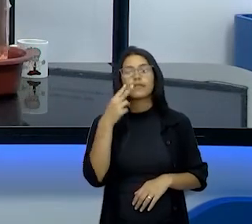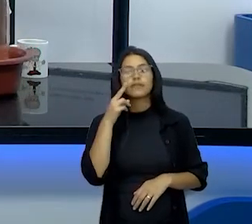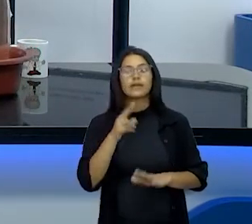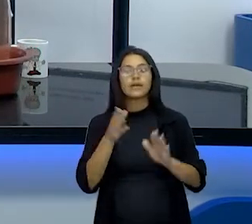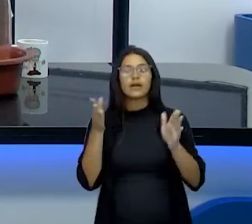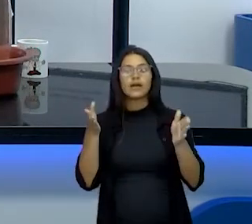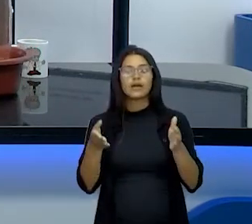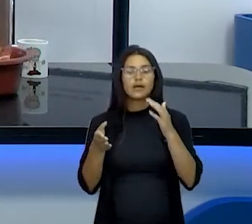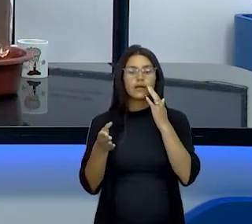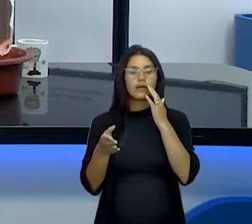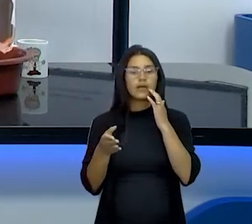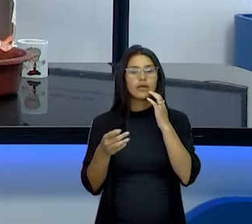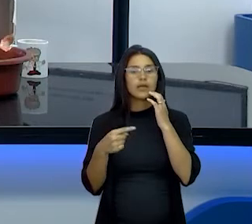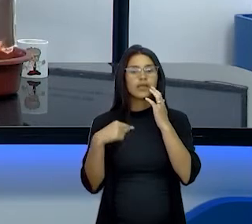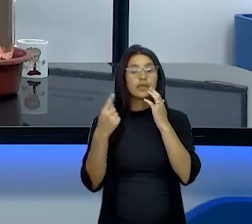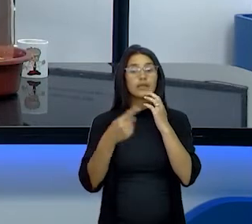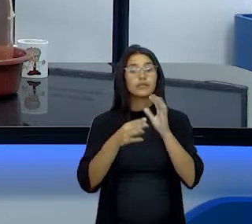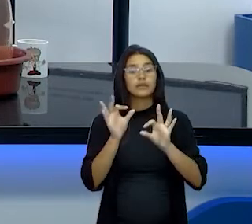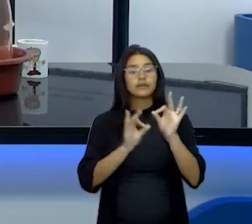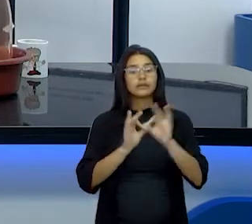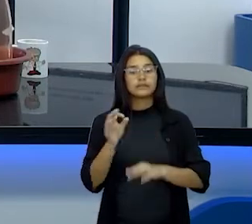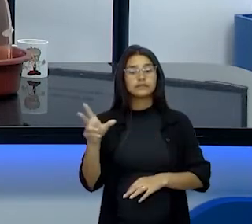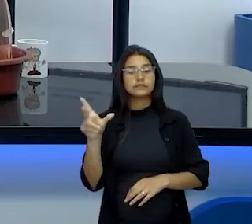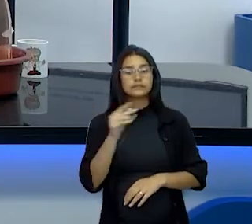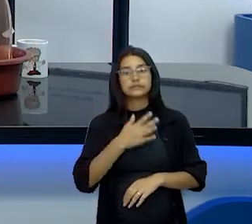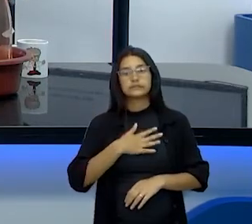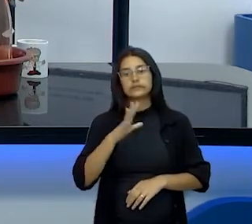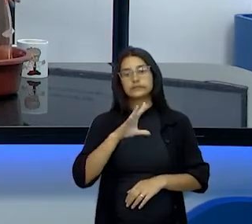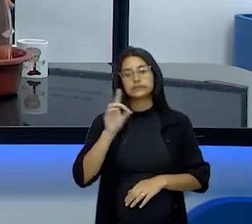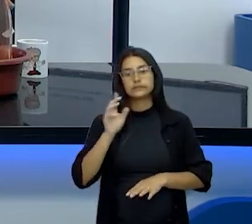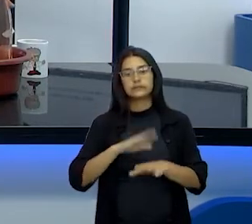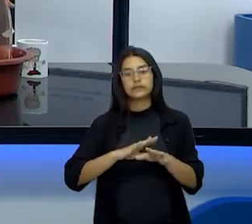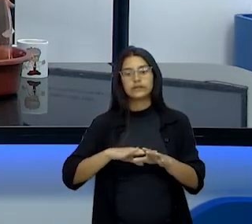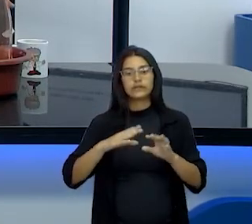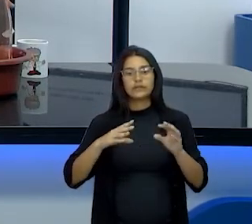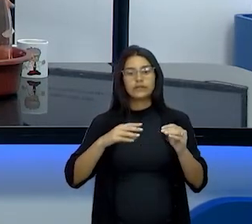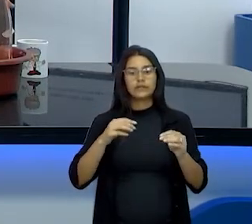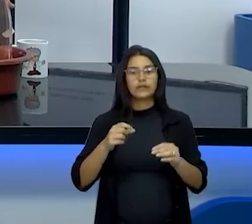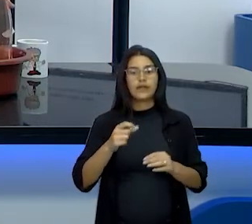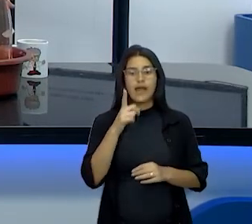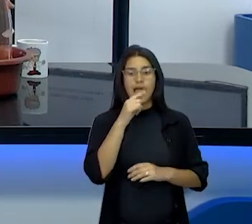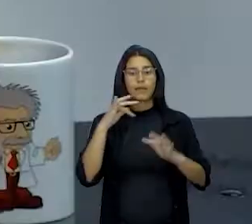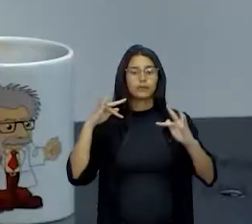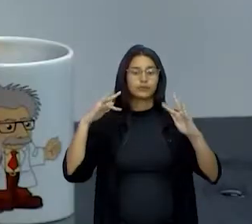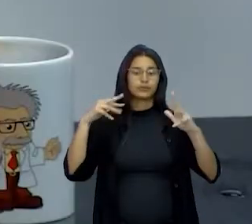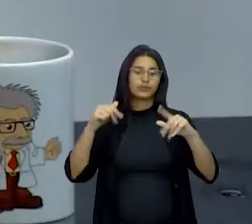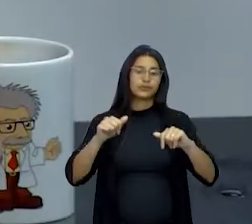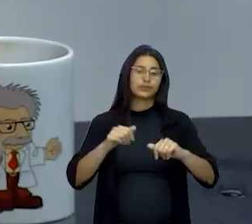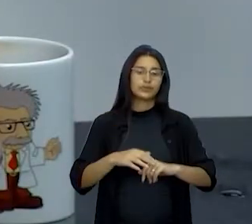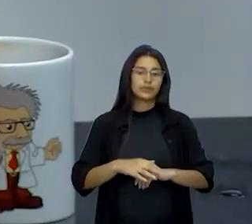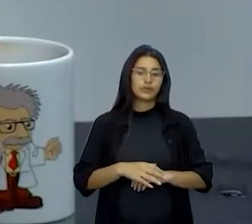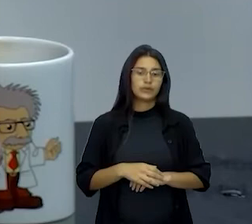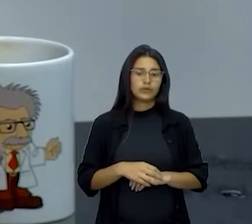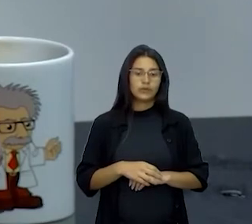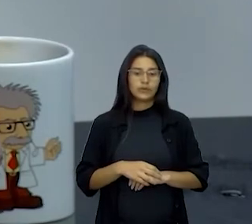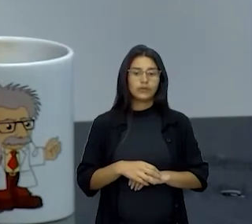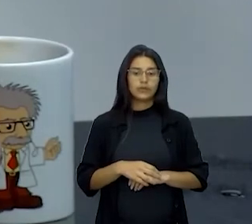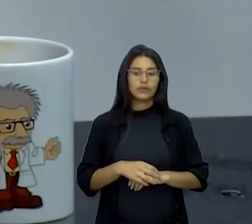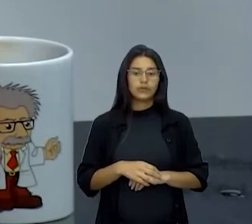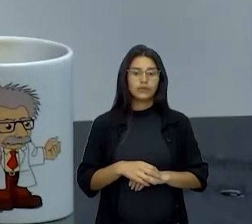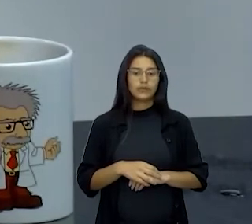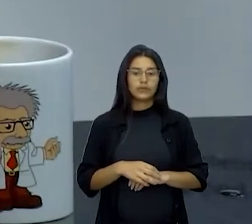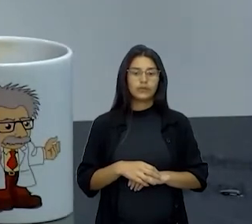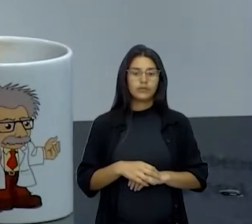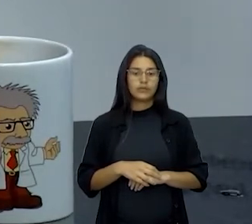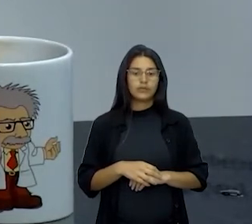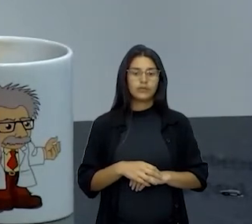agora é a hora que a nossa produtora, né, vai falar, ai, meu Deus, porque vai molhar tudo. Isso. Né? Já Então, tirei, vamos já. lá. Já tirou? Já tirei, Não, já.